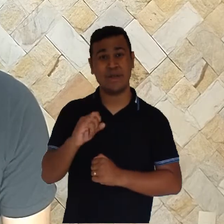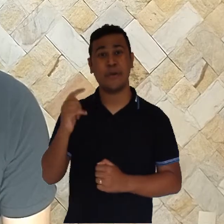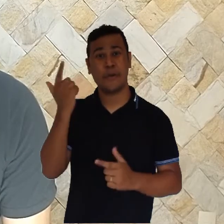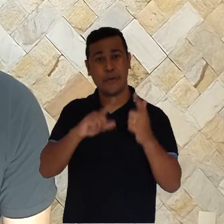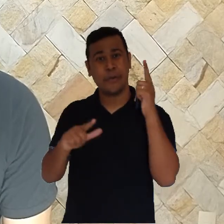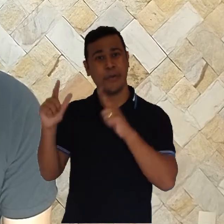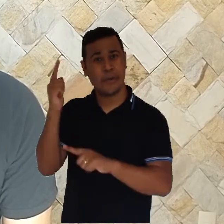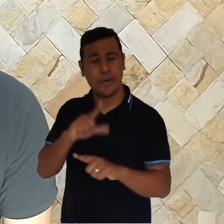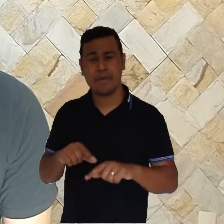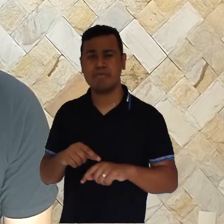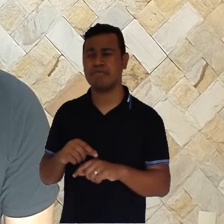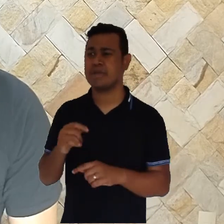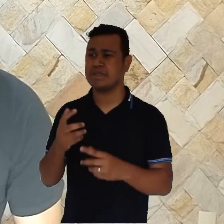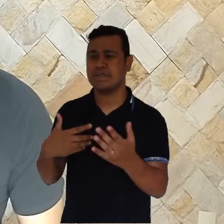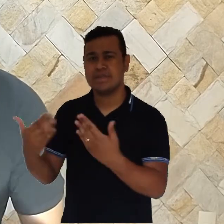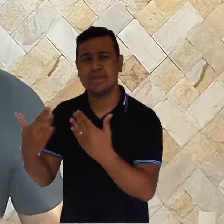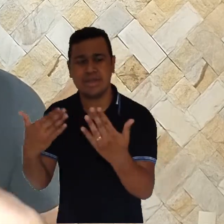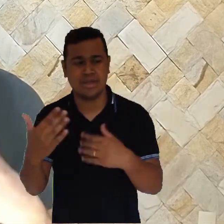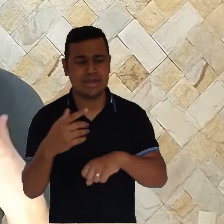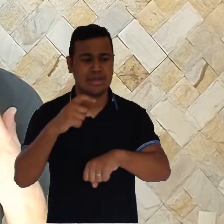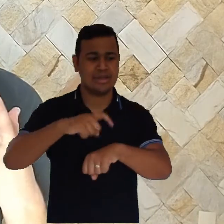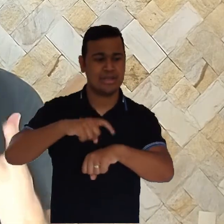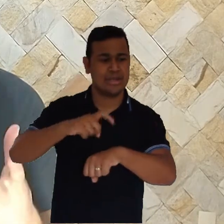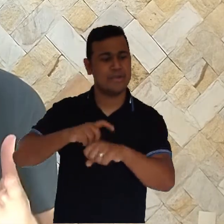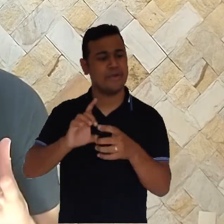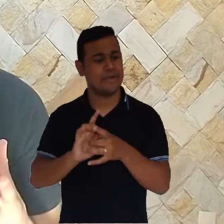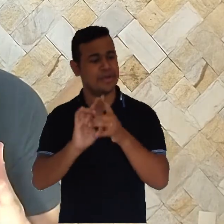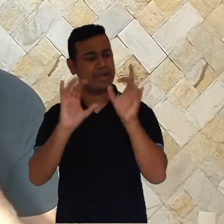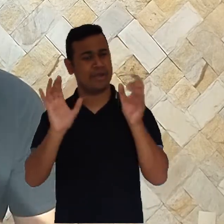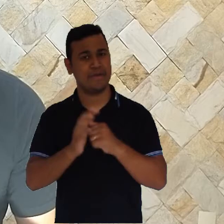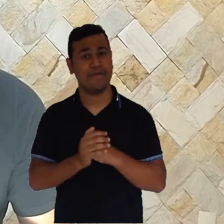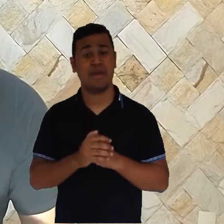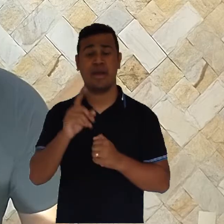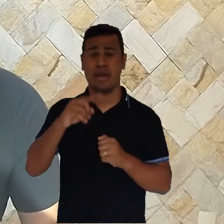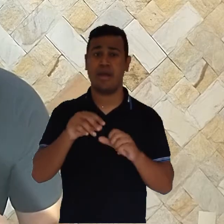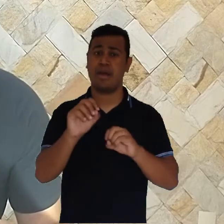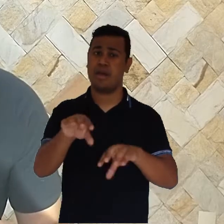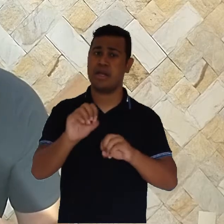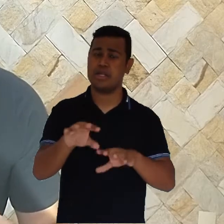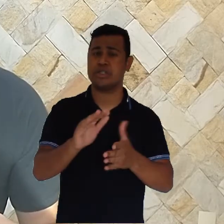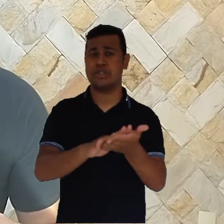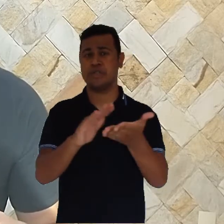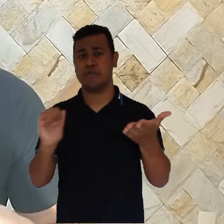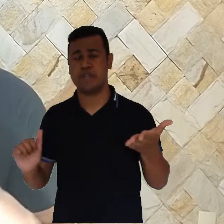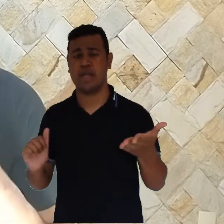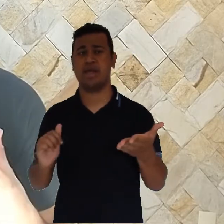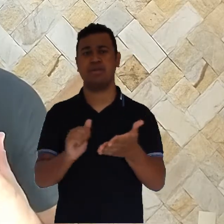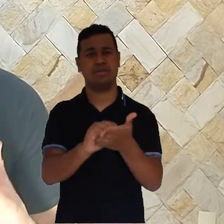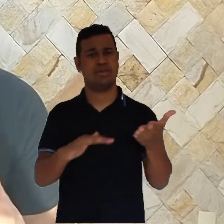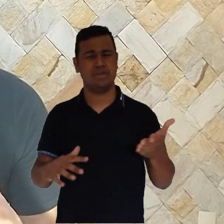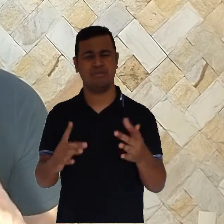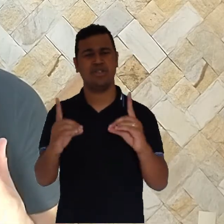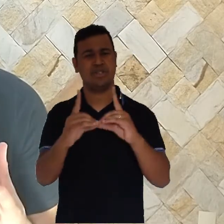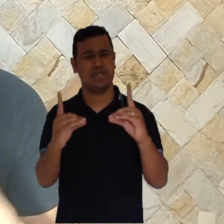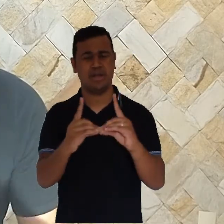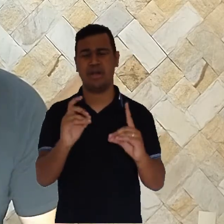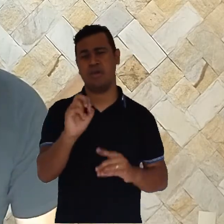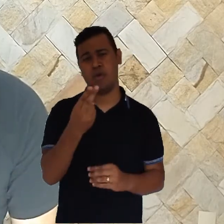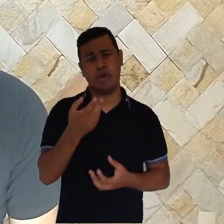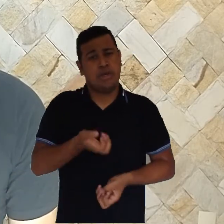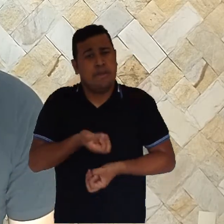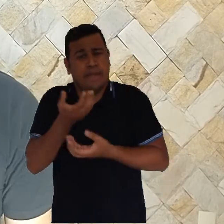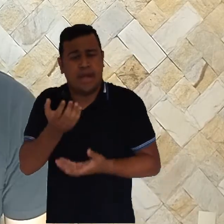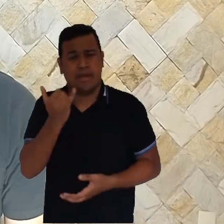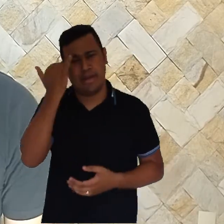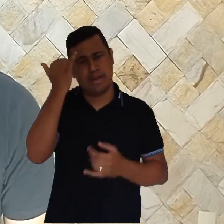presenteá-los com o tempo livre, seja uma atividade didática ou um momento de expressão de ideias